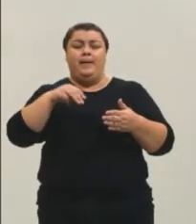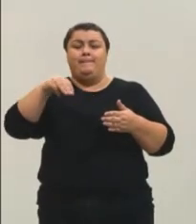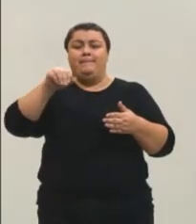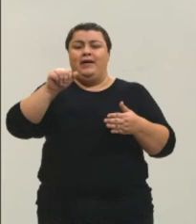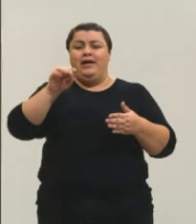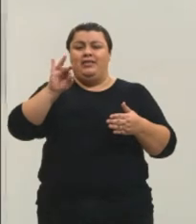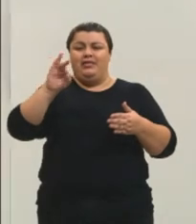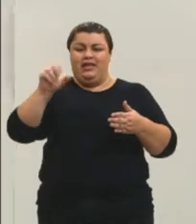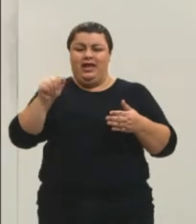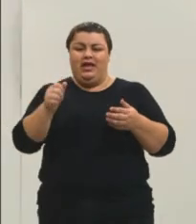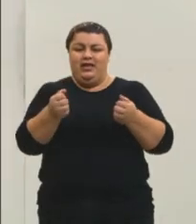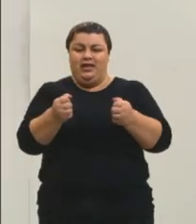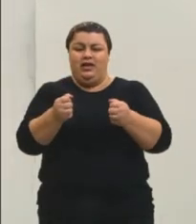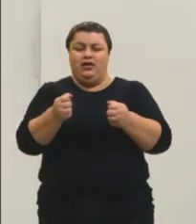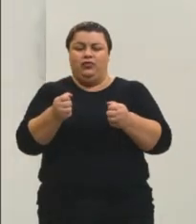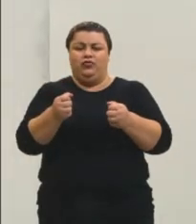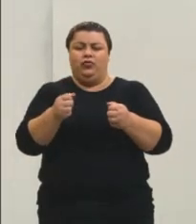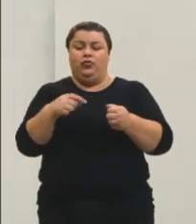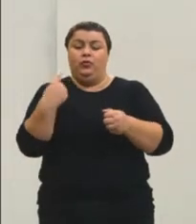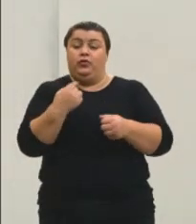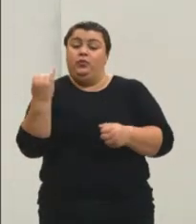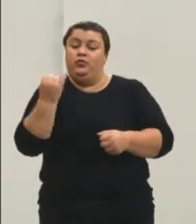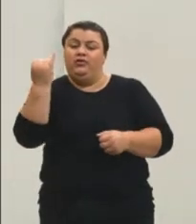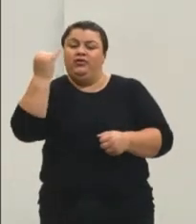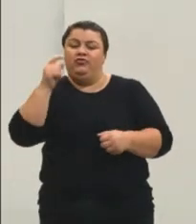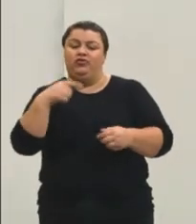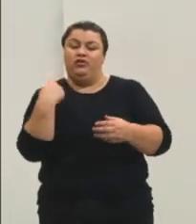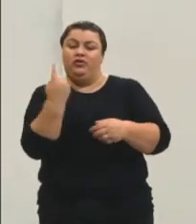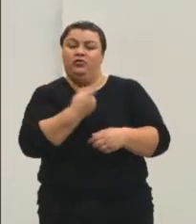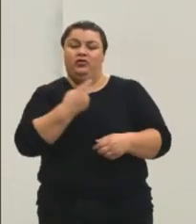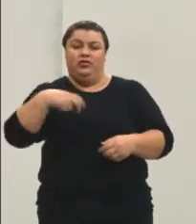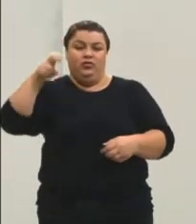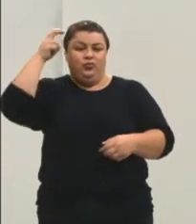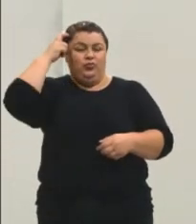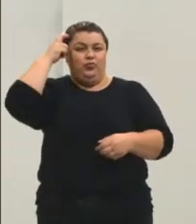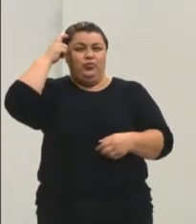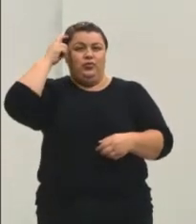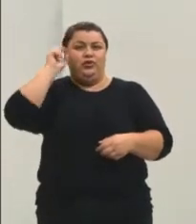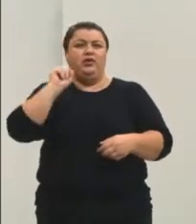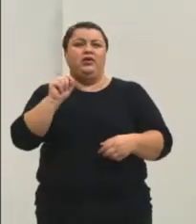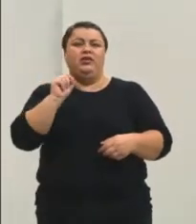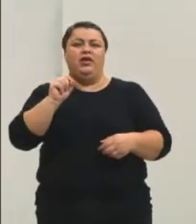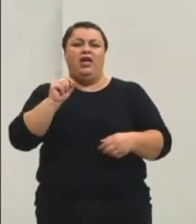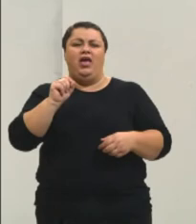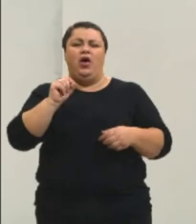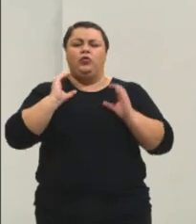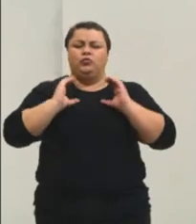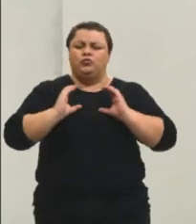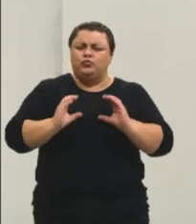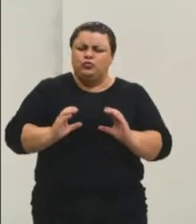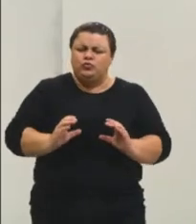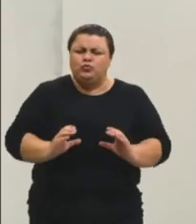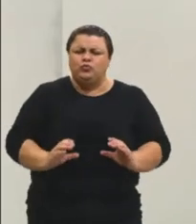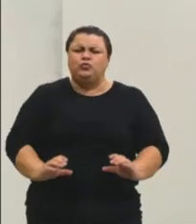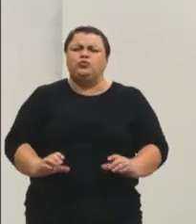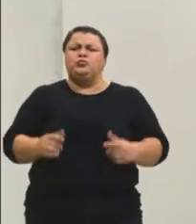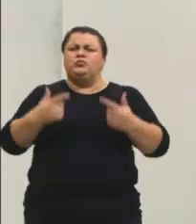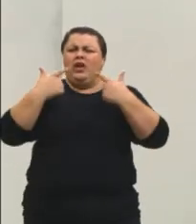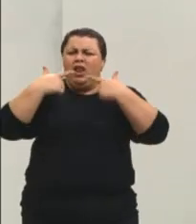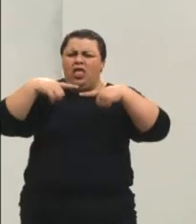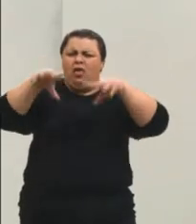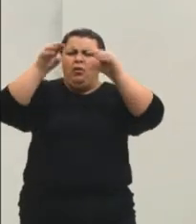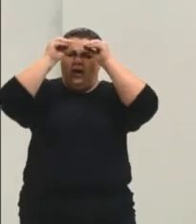e uma parte muito significativa da nossa cultura também ela é imaterial usar hábitos os costumes a